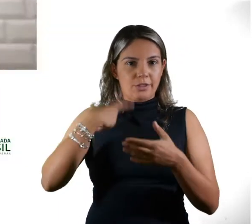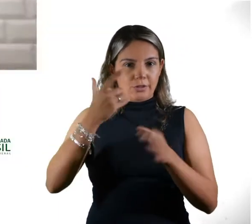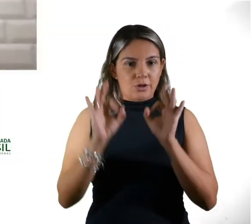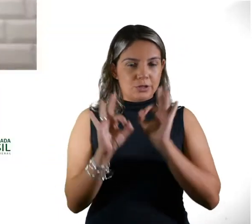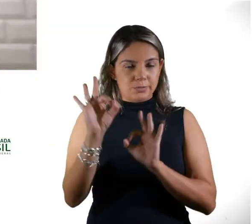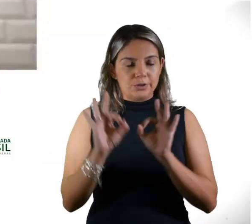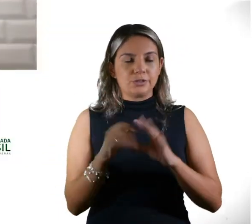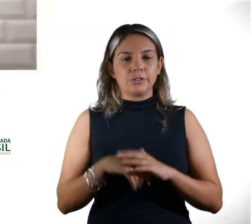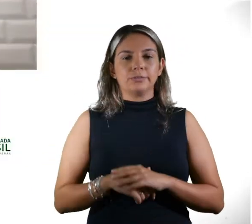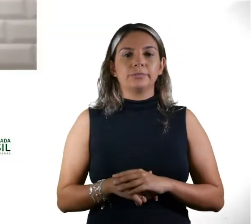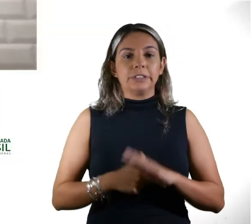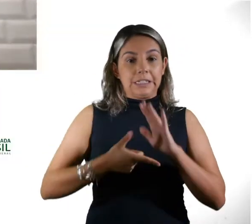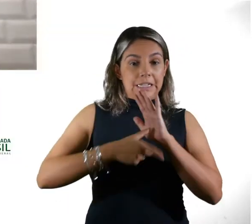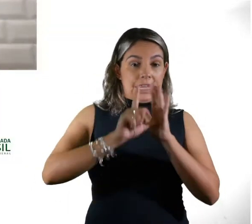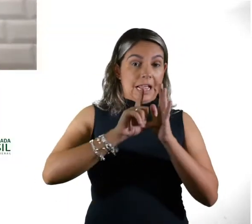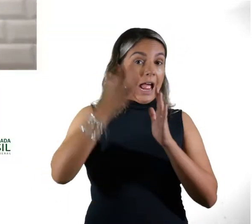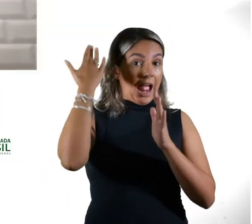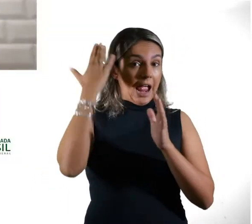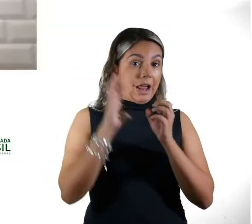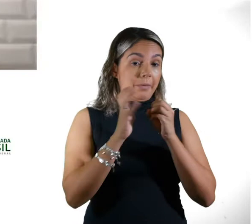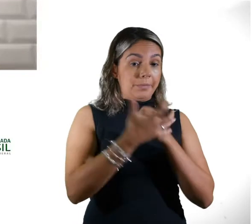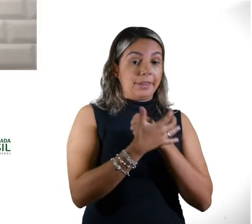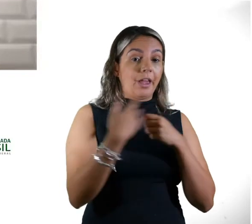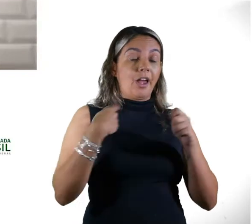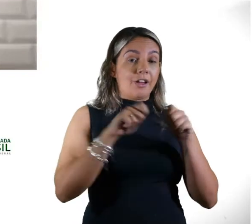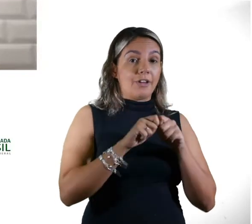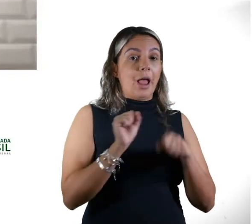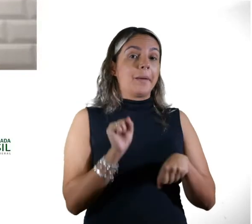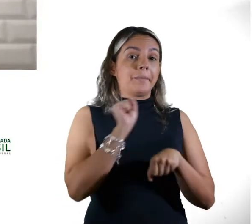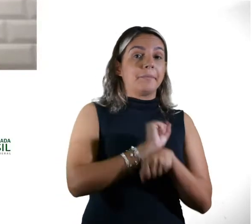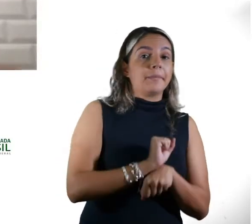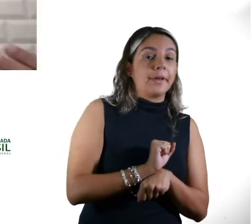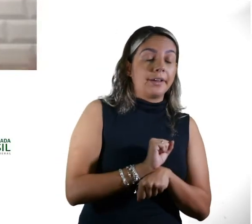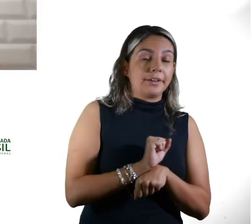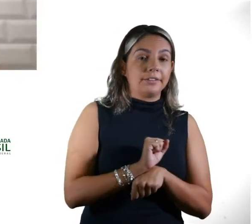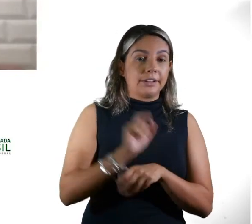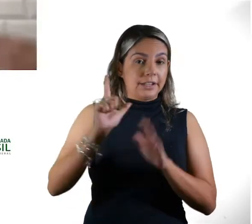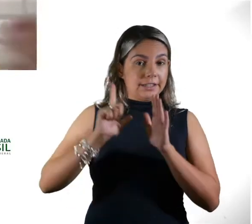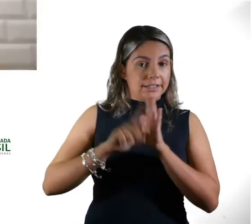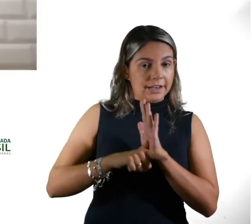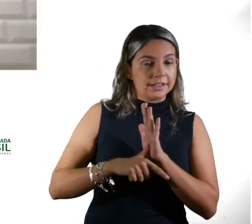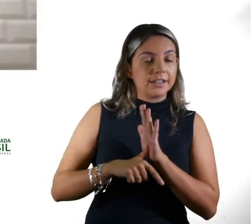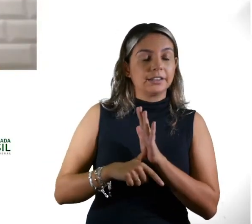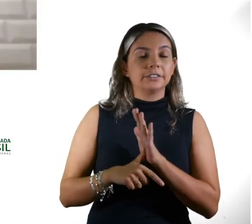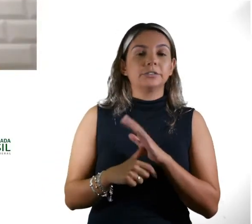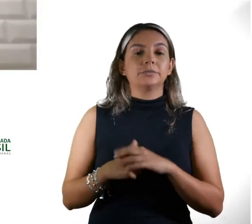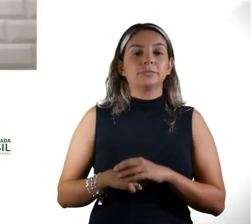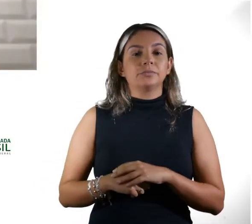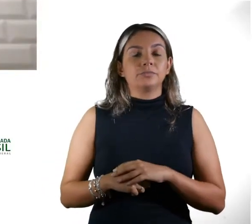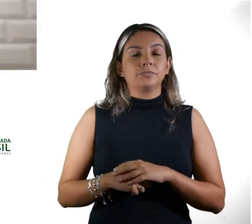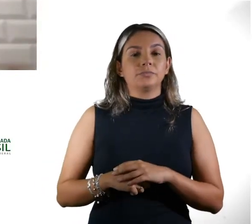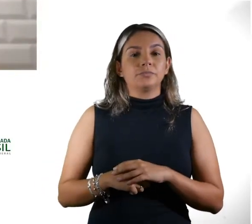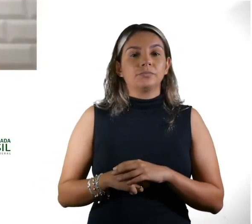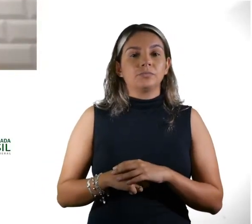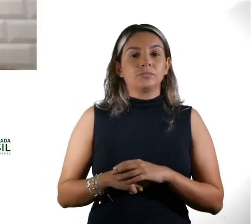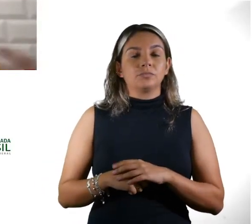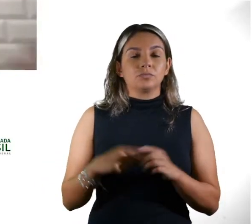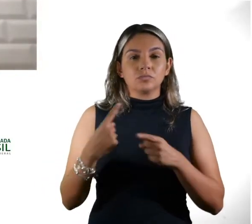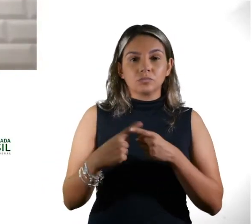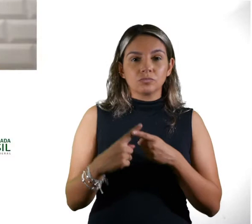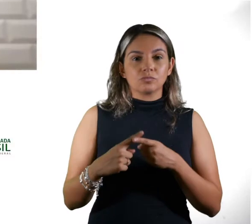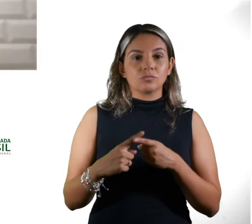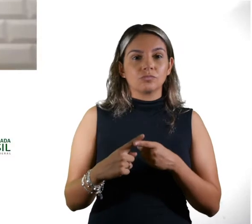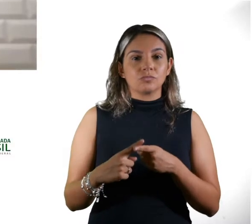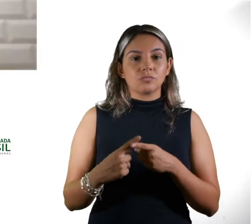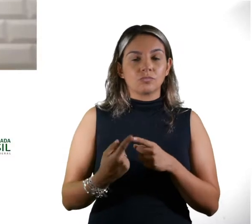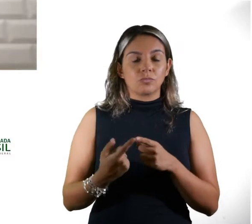que antes da pandemia começar, e esses ficaram atrasados. De facto, esses foram atrasados por causa da pandemia, porque eu terei